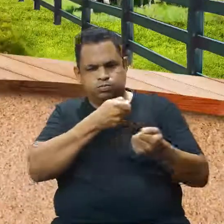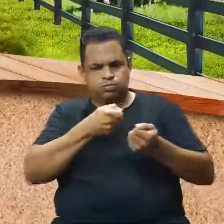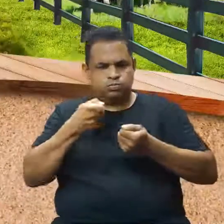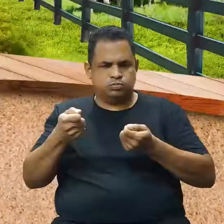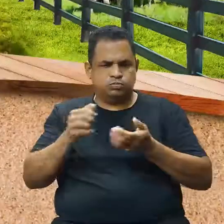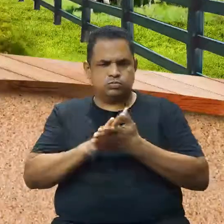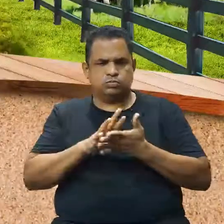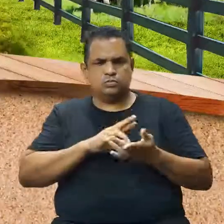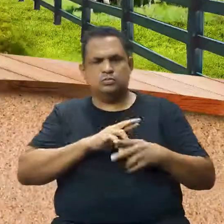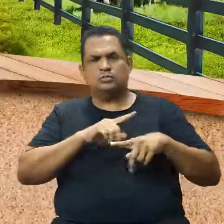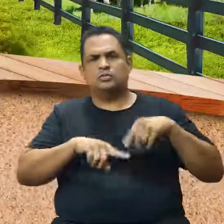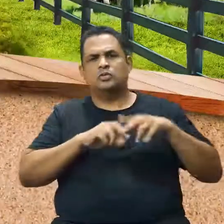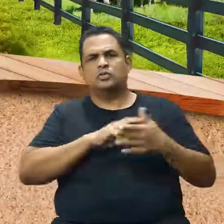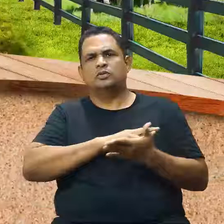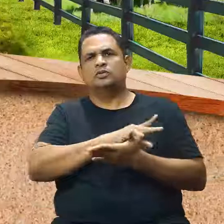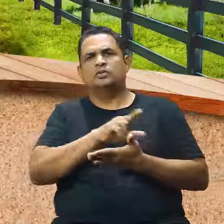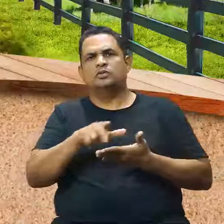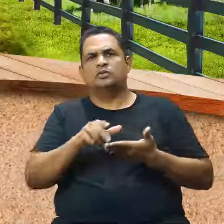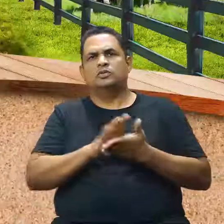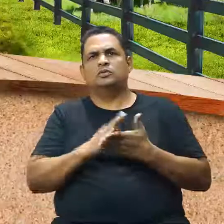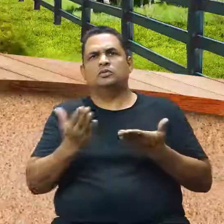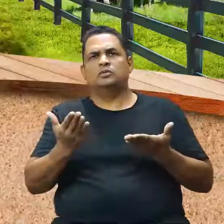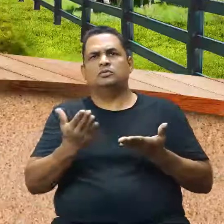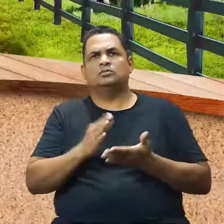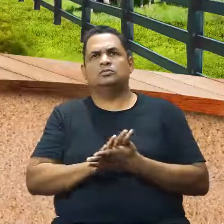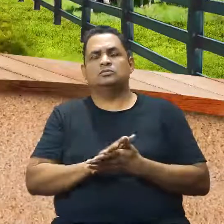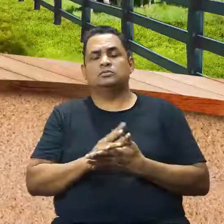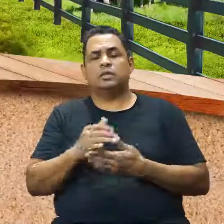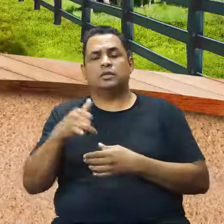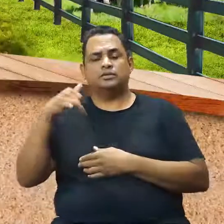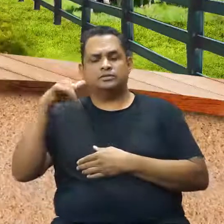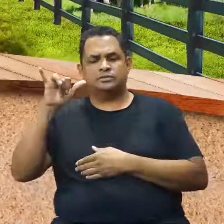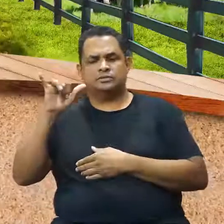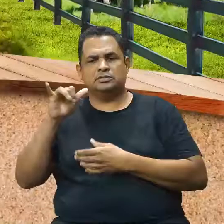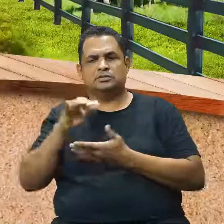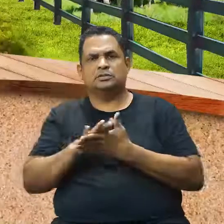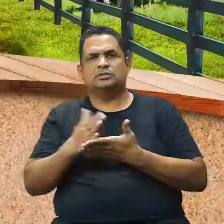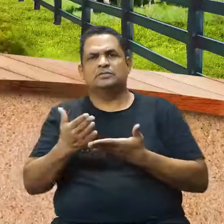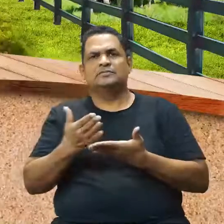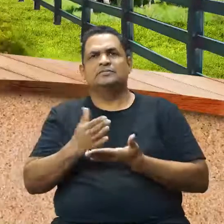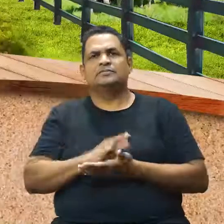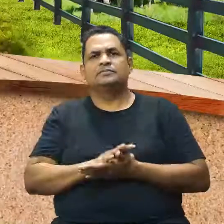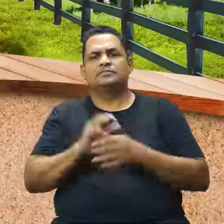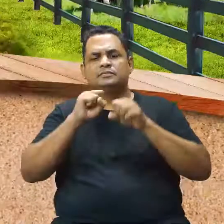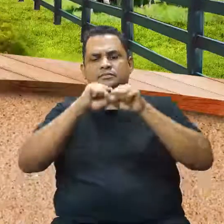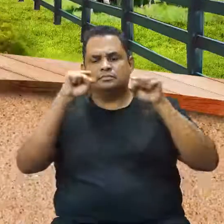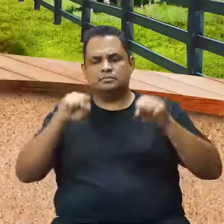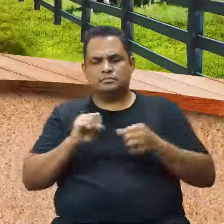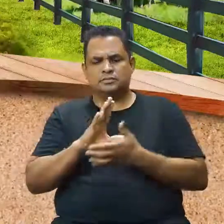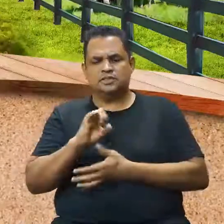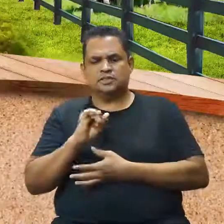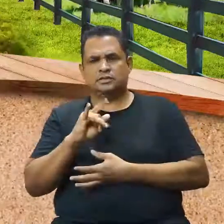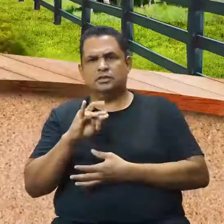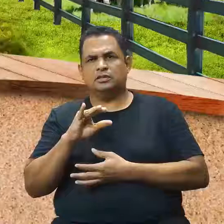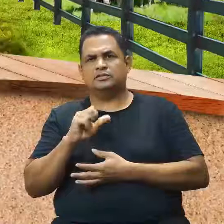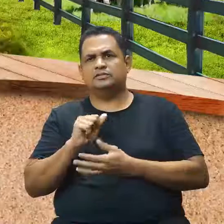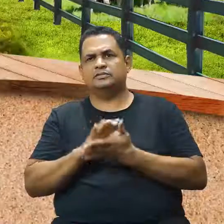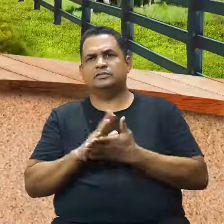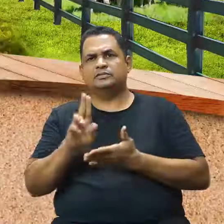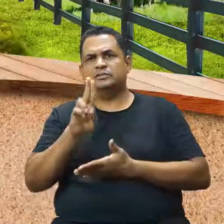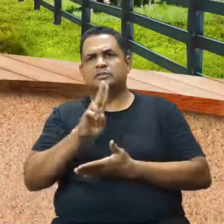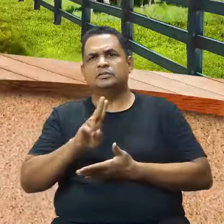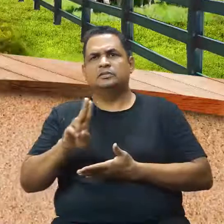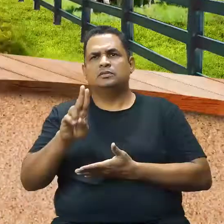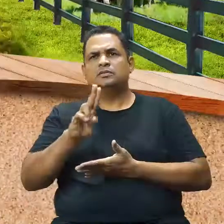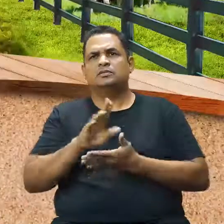inseticida, para você, isso de forma preventiva. No sistema SAFs, nós vamos